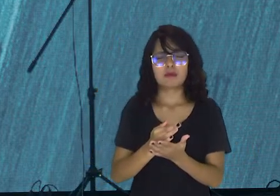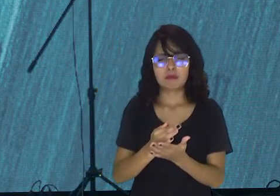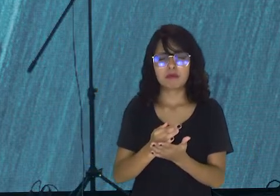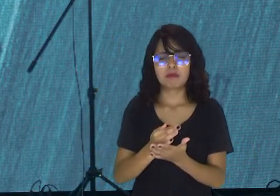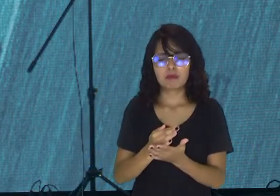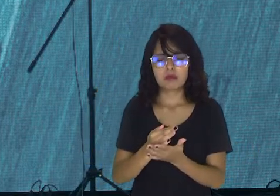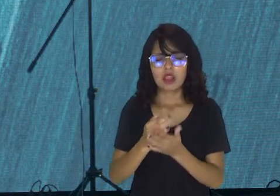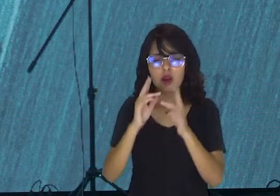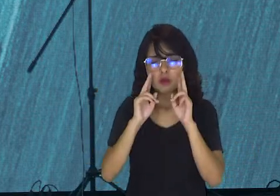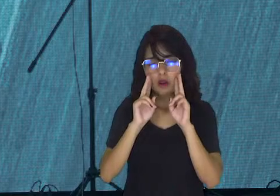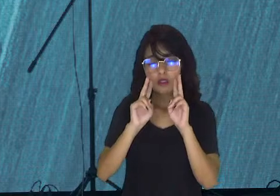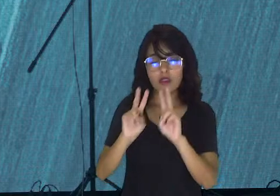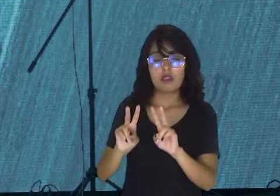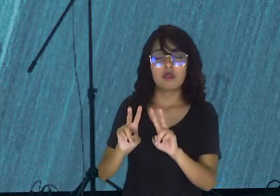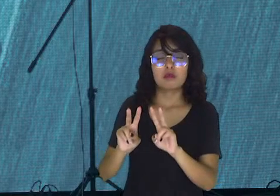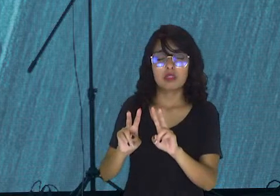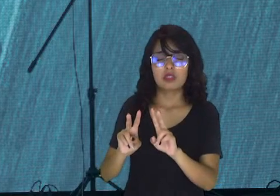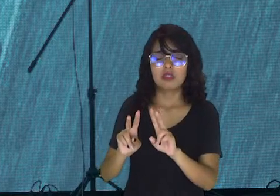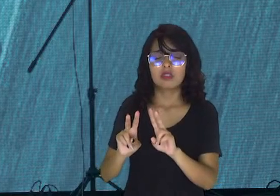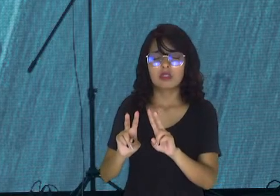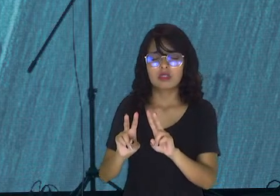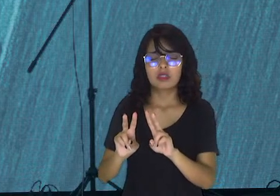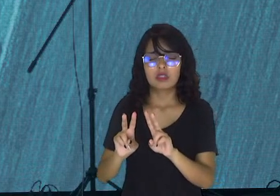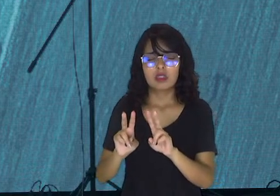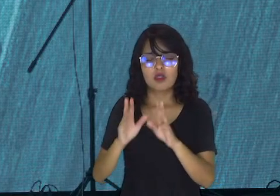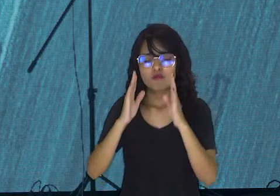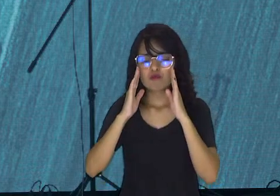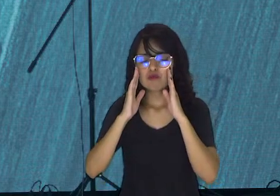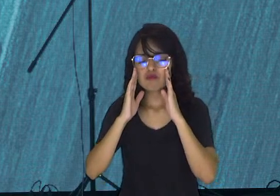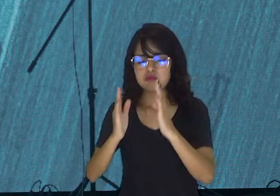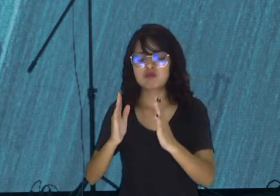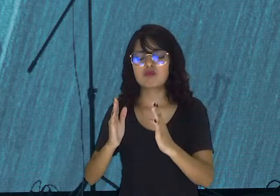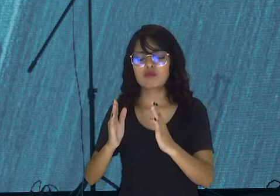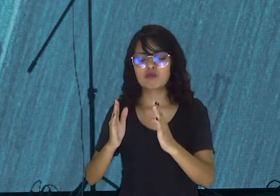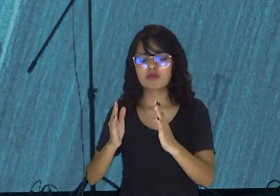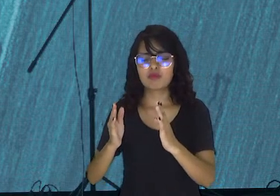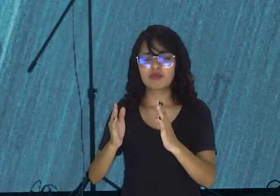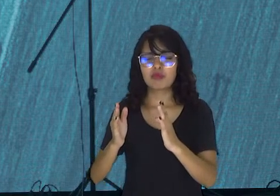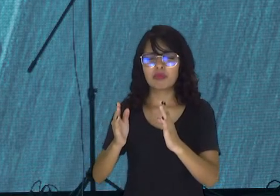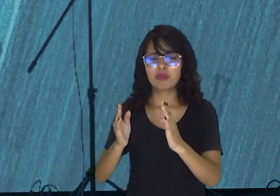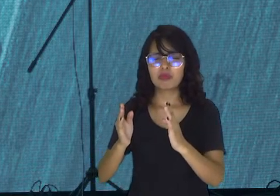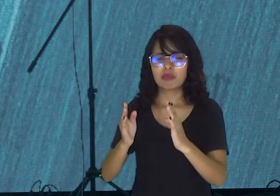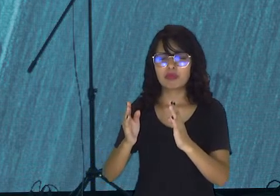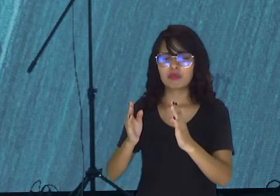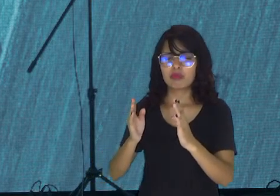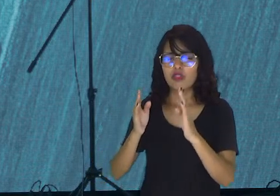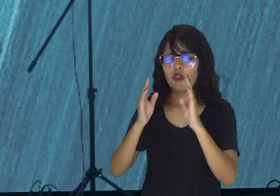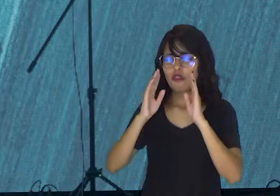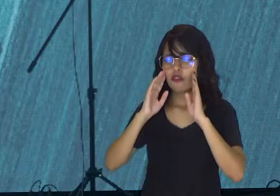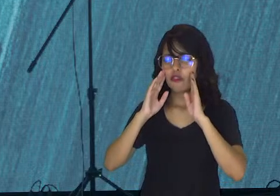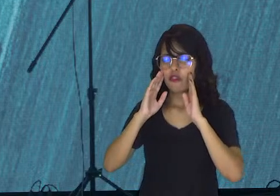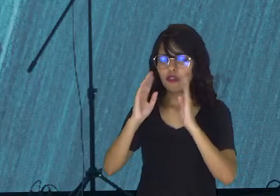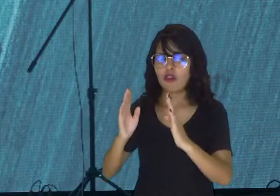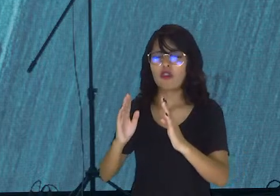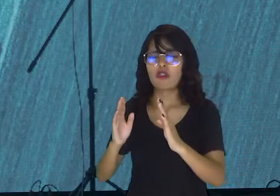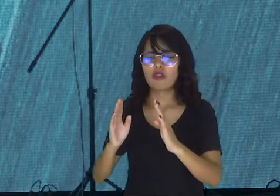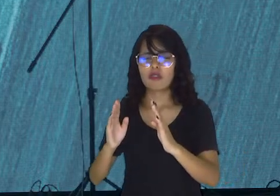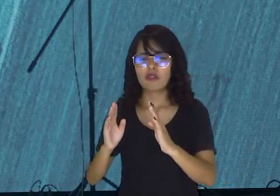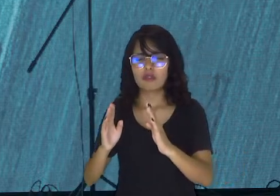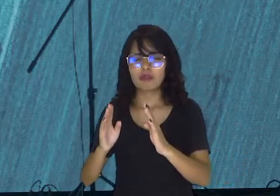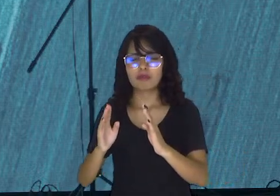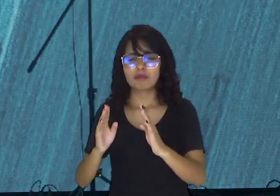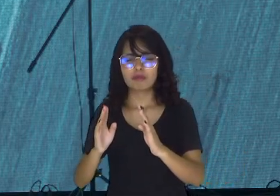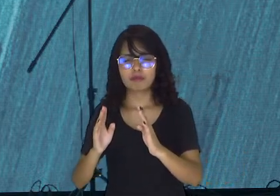Para olharmos firmemente,